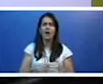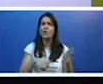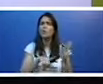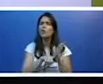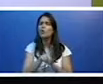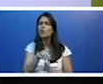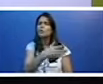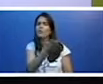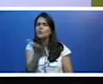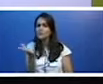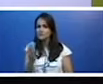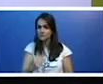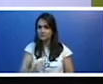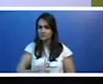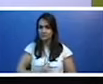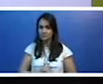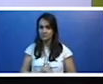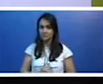pergunto,